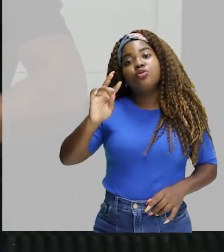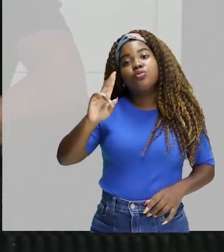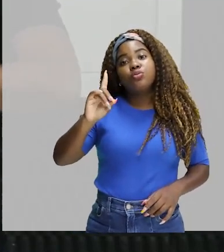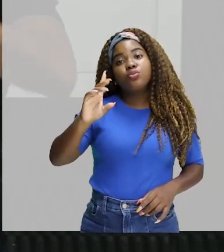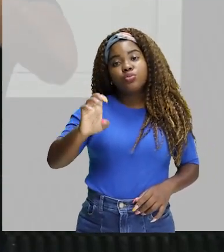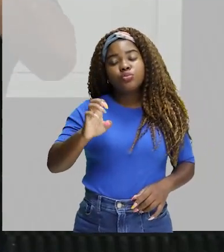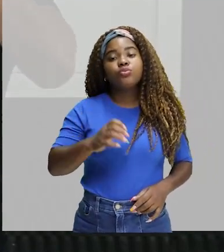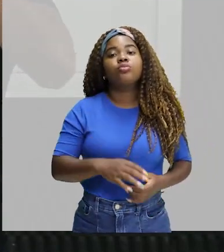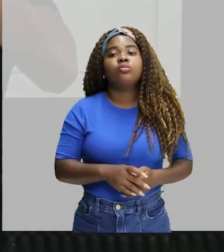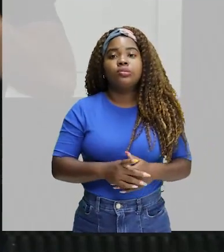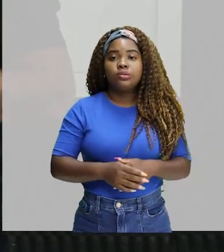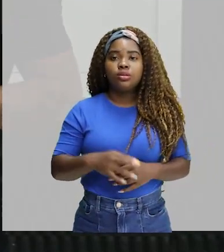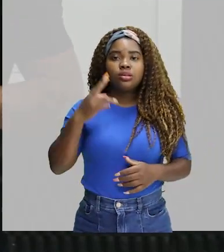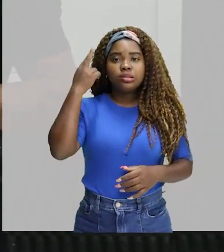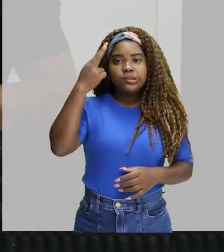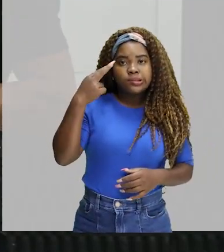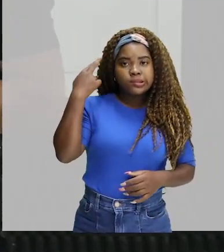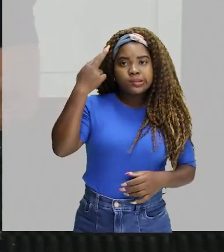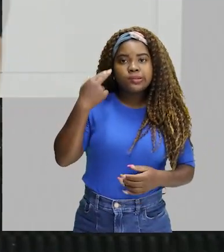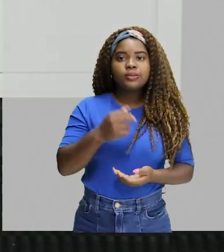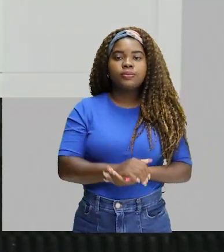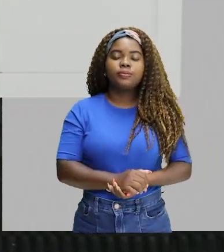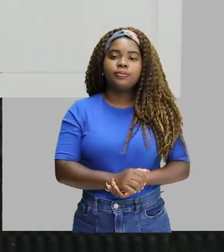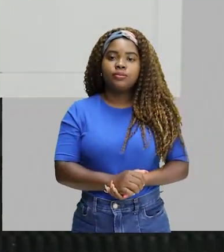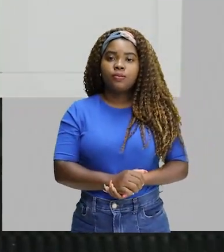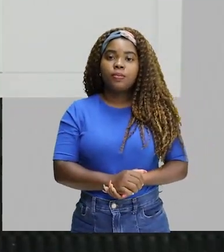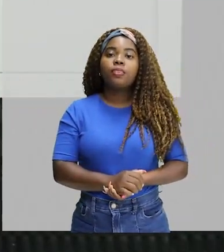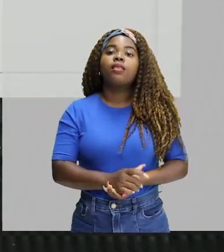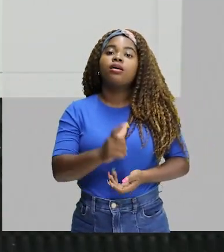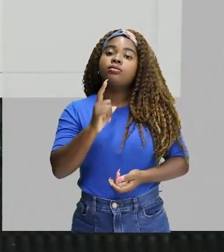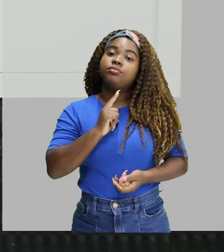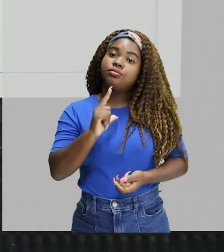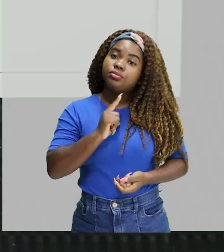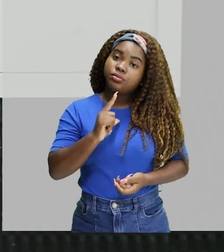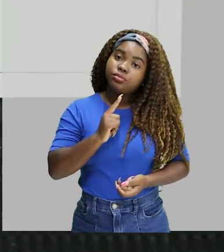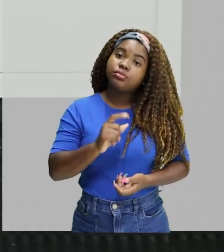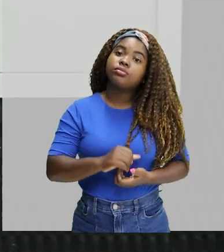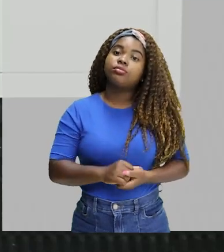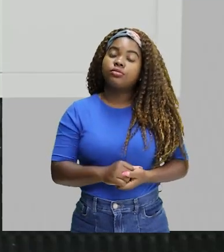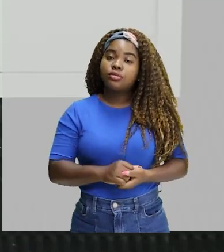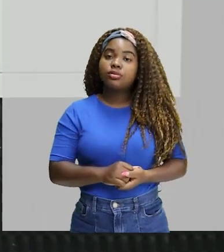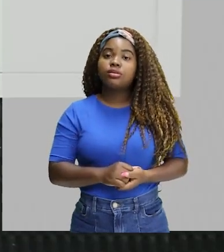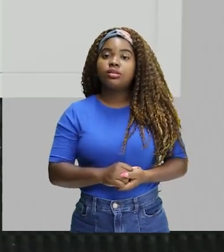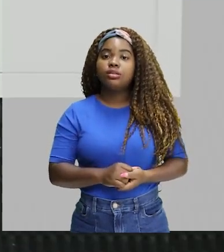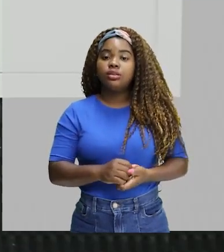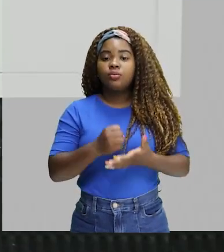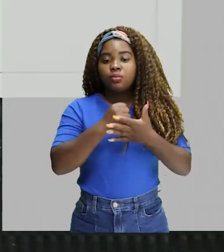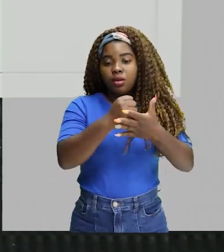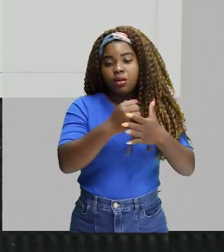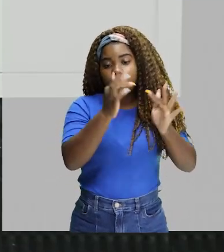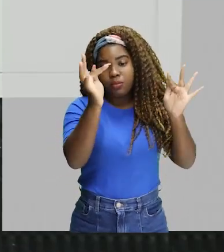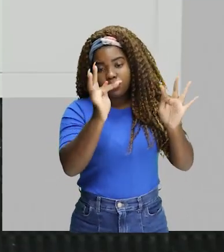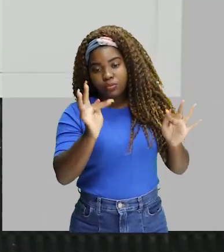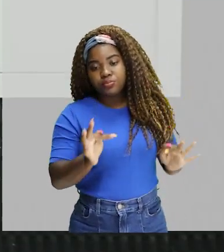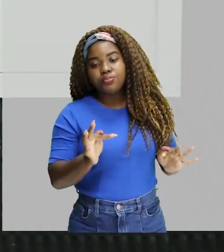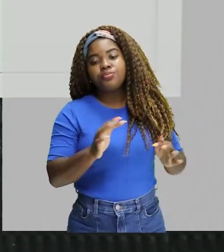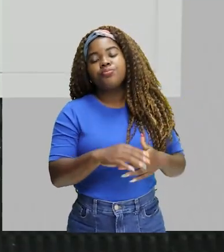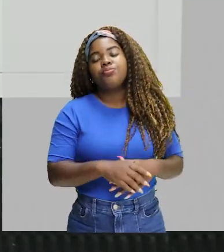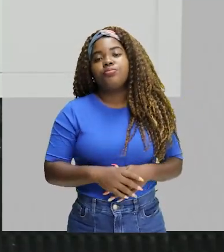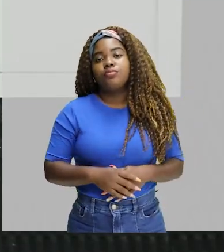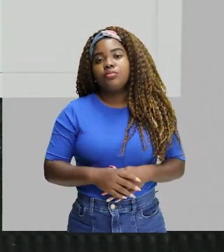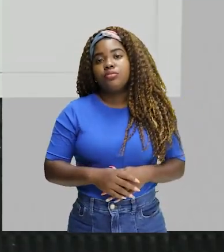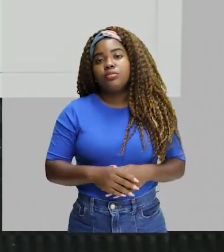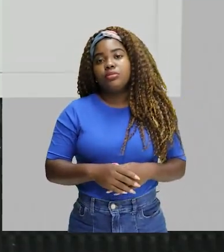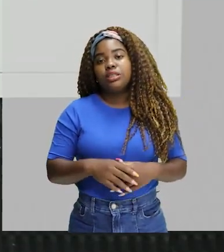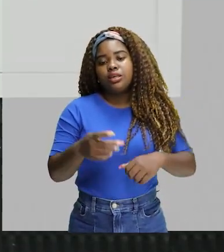saber, esta racionalidade. Então, nós temos aqui um guia para a nossa felicidade, para a nossa plenitude, que é